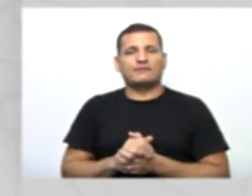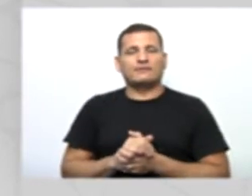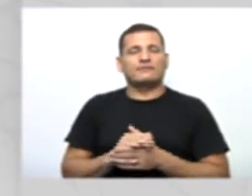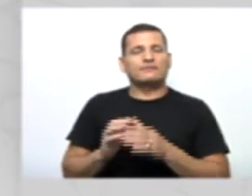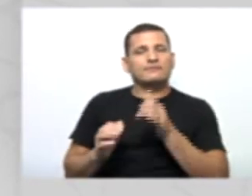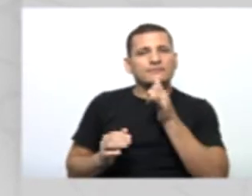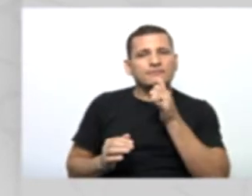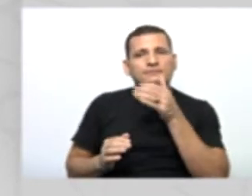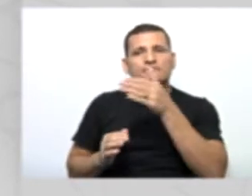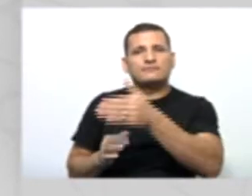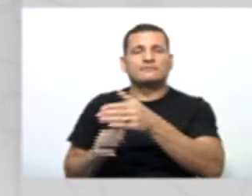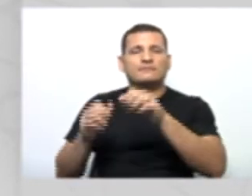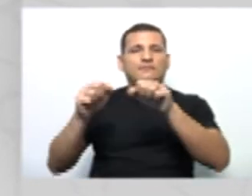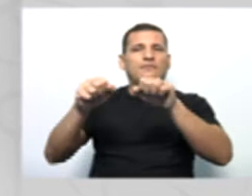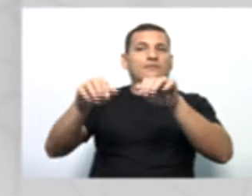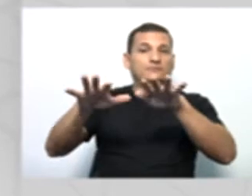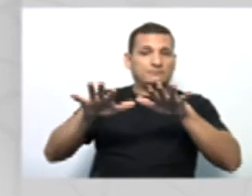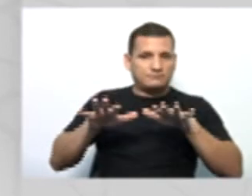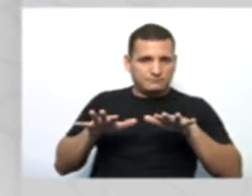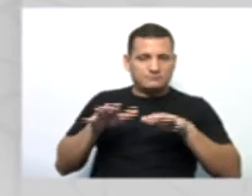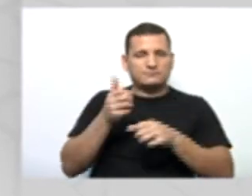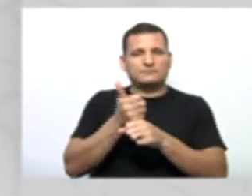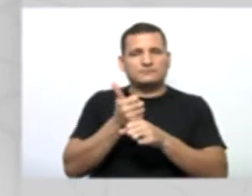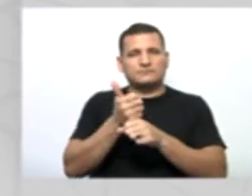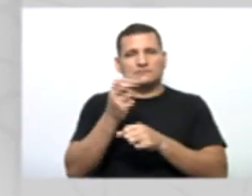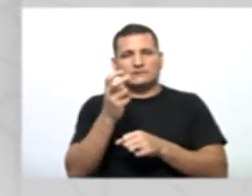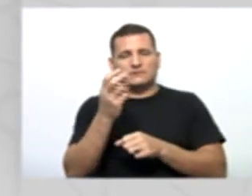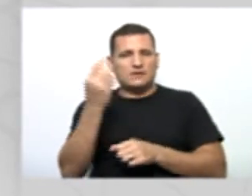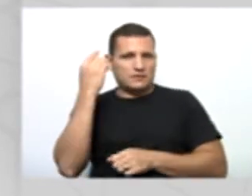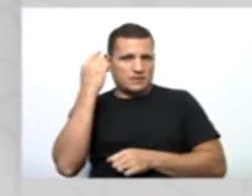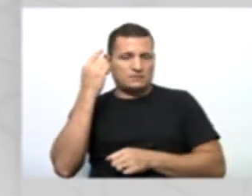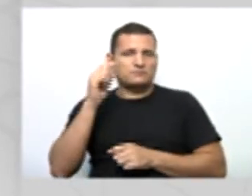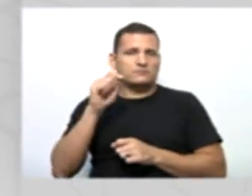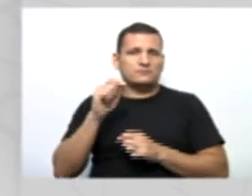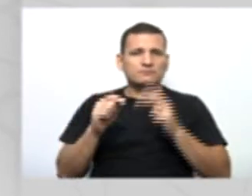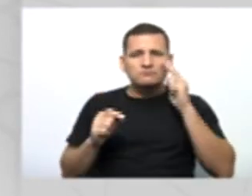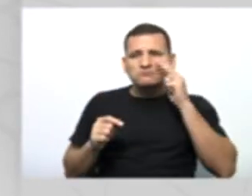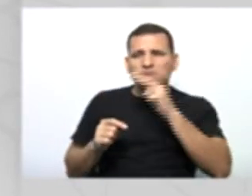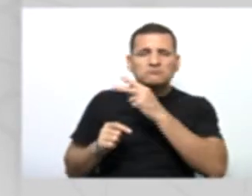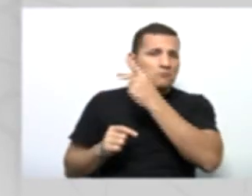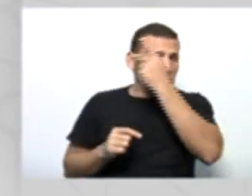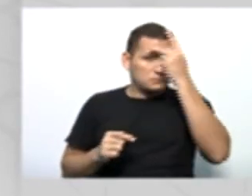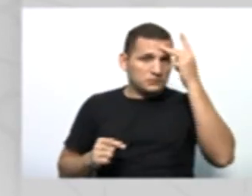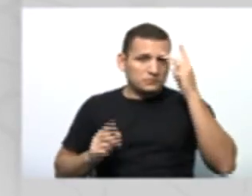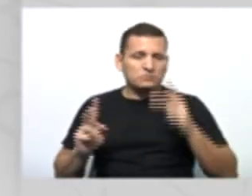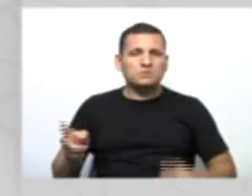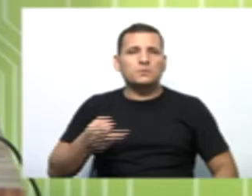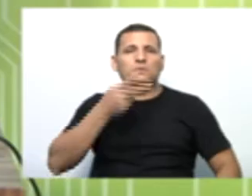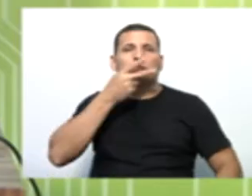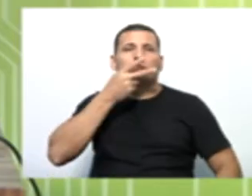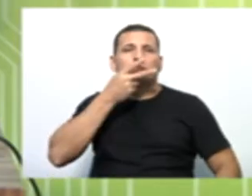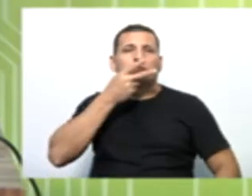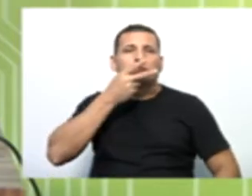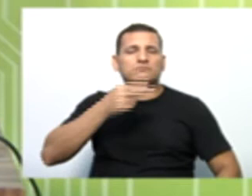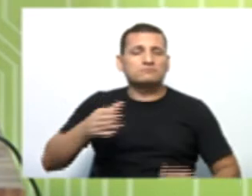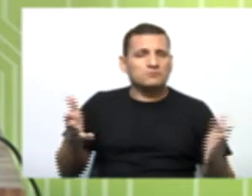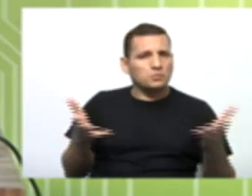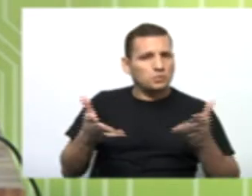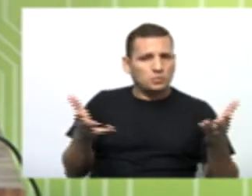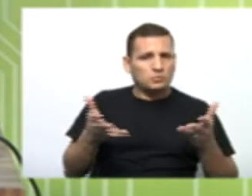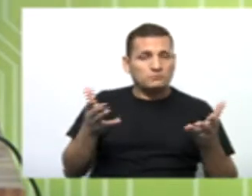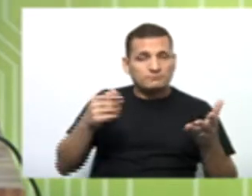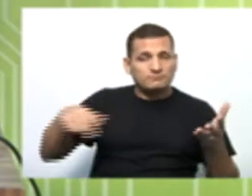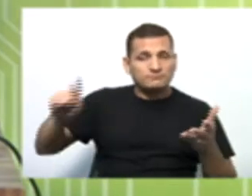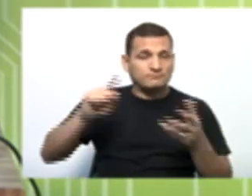num auditório, há 10, 15 anos atrás, você ainda via pessoas, por exemplo, com cigarro na mão, pessoas fumando, né? E hoje,